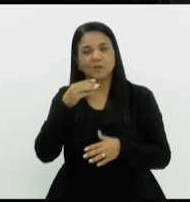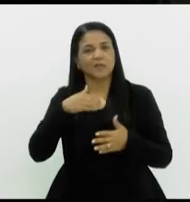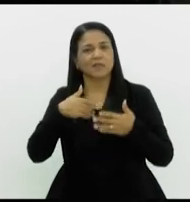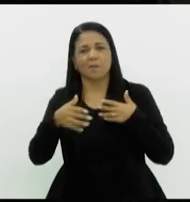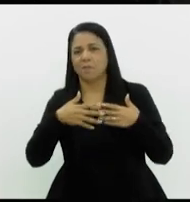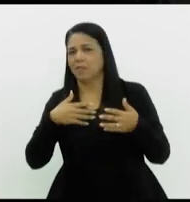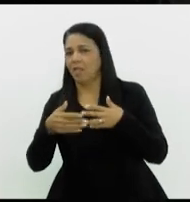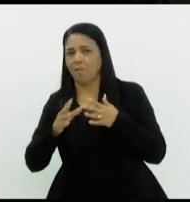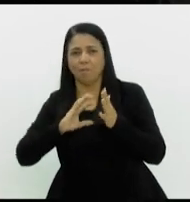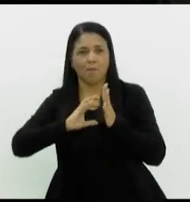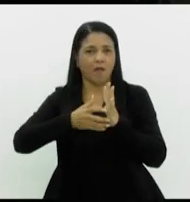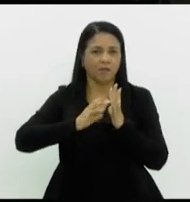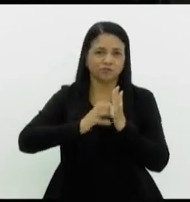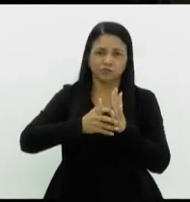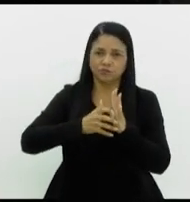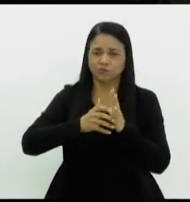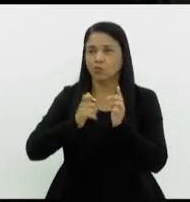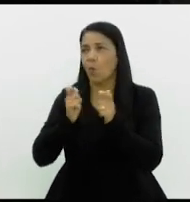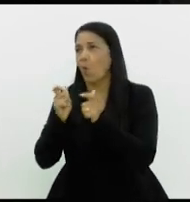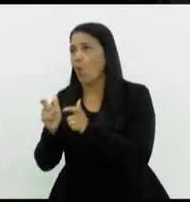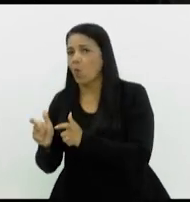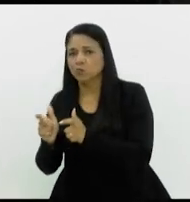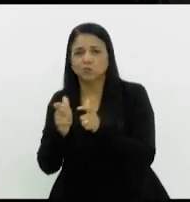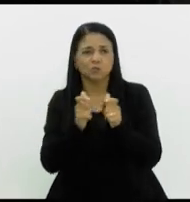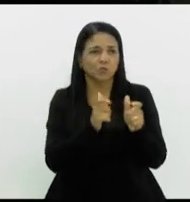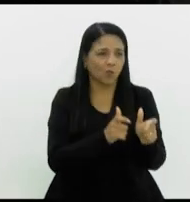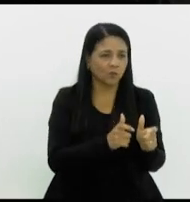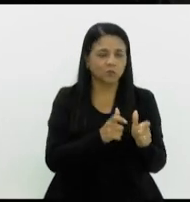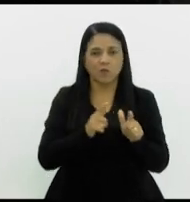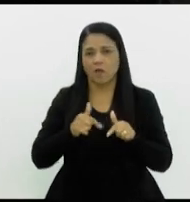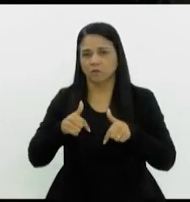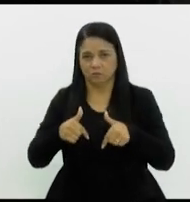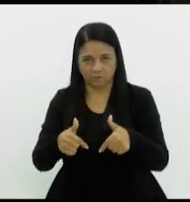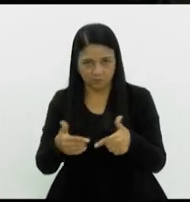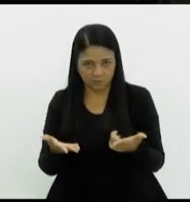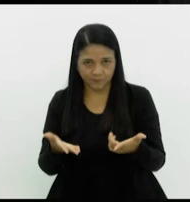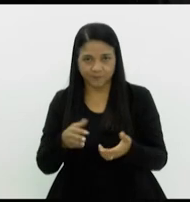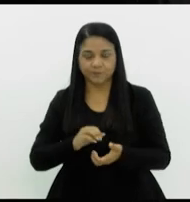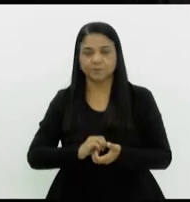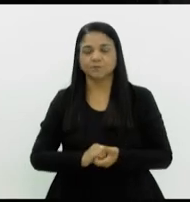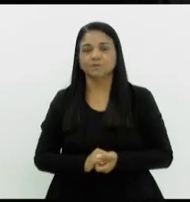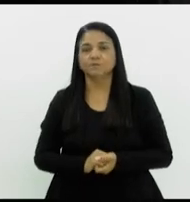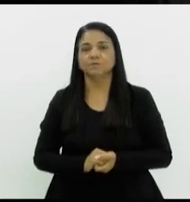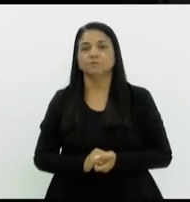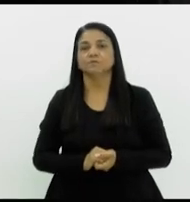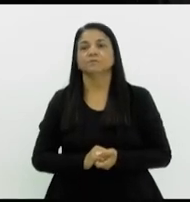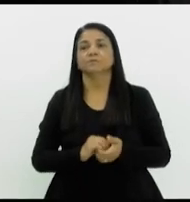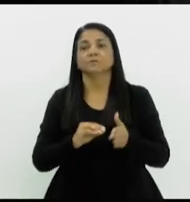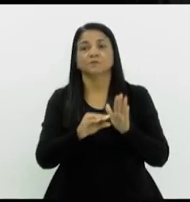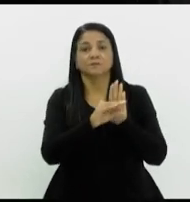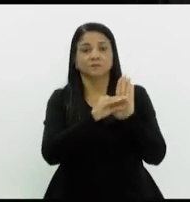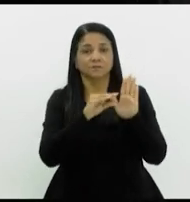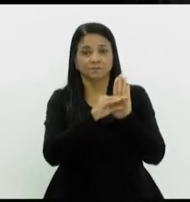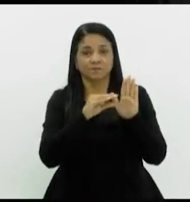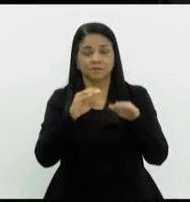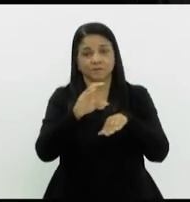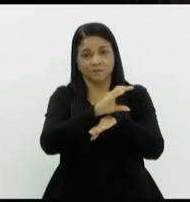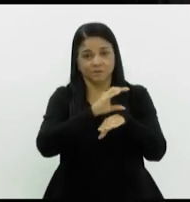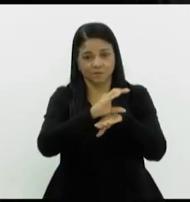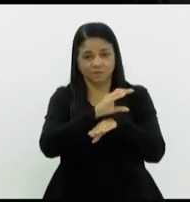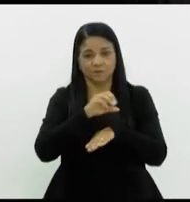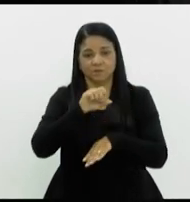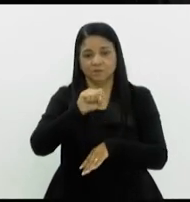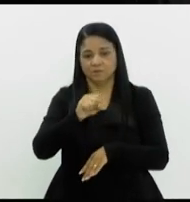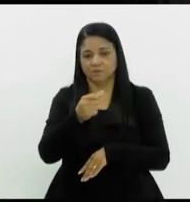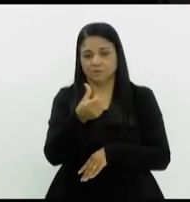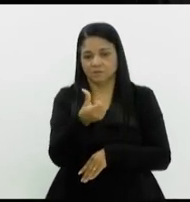qual partido ou onde que seja a sua atuação. A emenda constitucional número